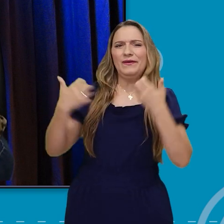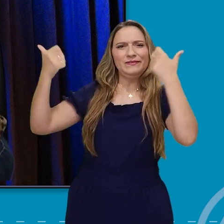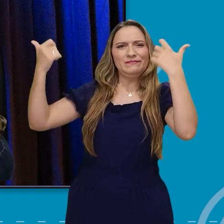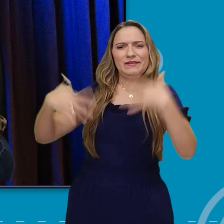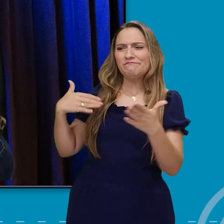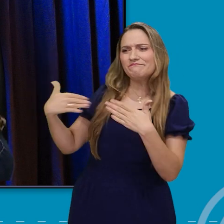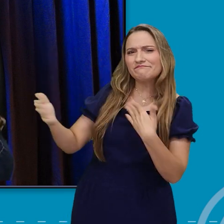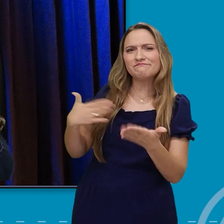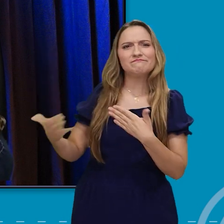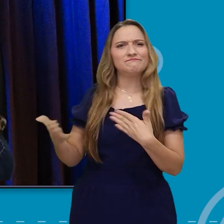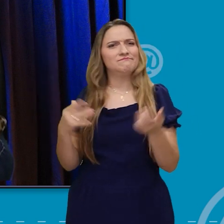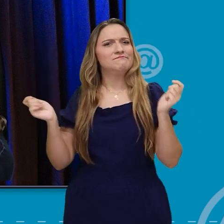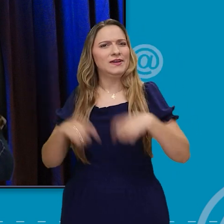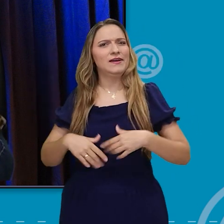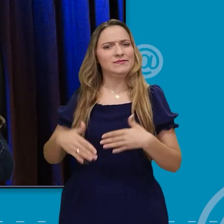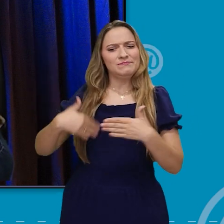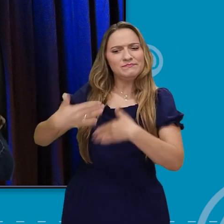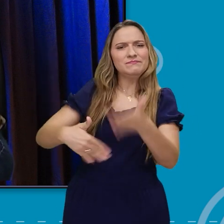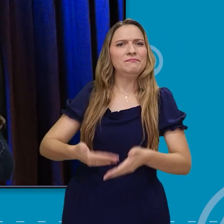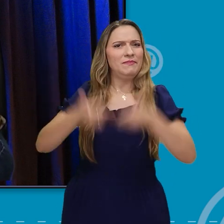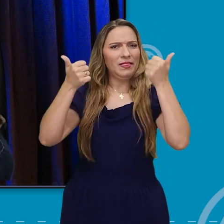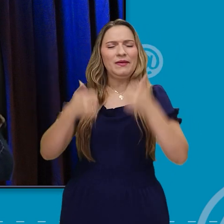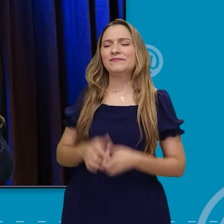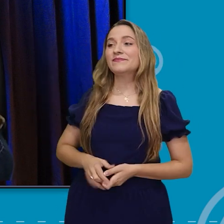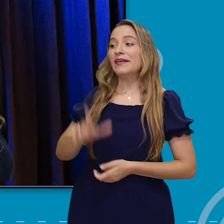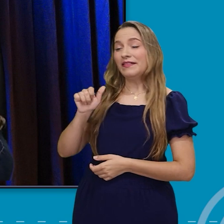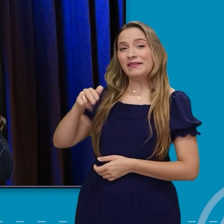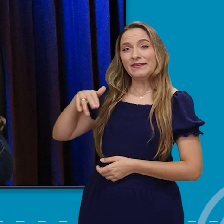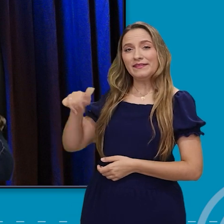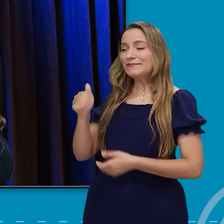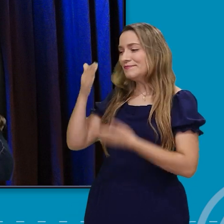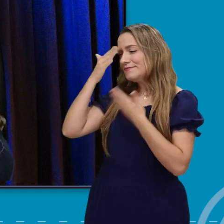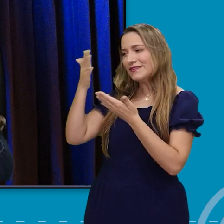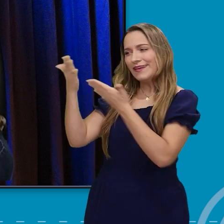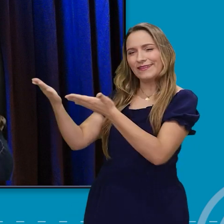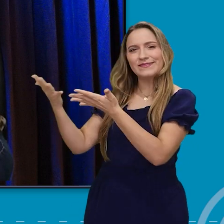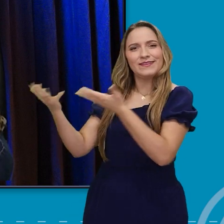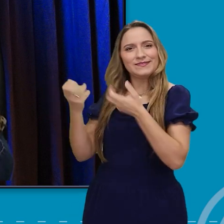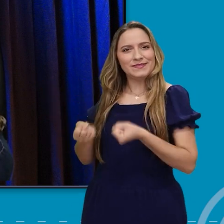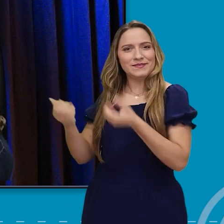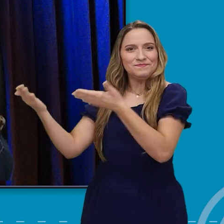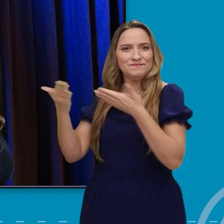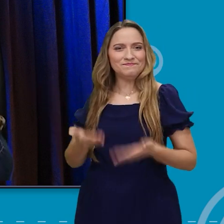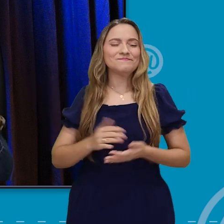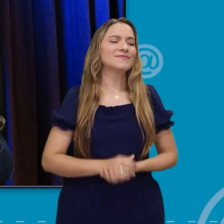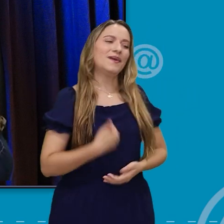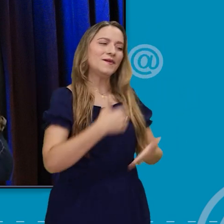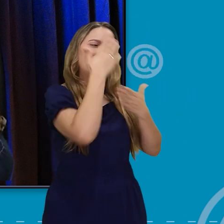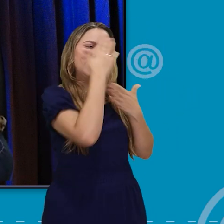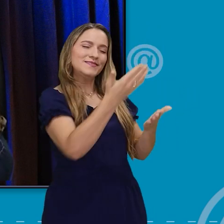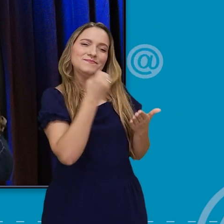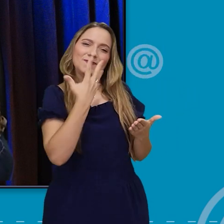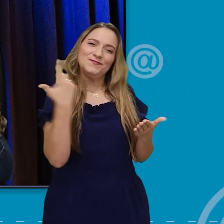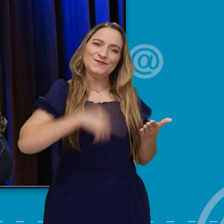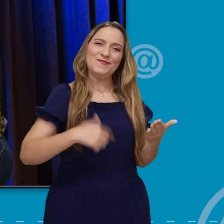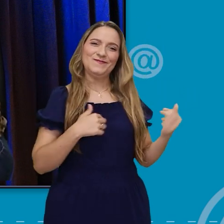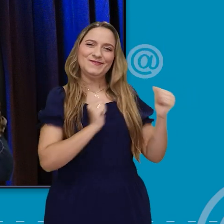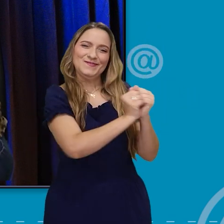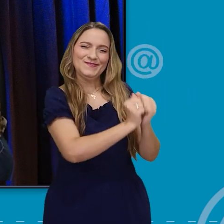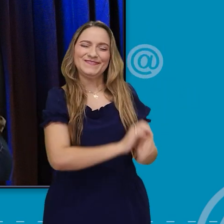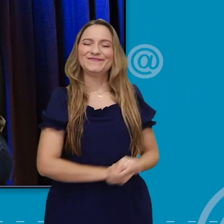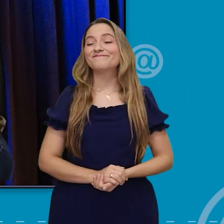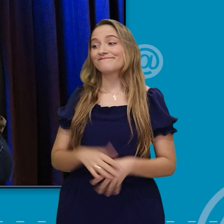Liana, obrigada mais uma vez por estar aqui. Eu que agradeço, TT, sempre muito bom. Então, tá bom. Primeira coisa que a gente precisa entender como